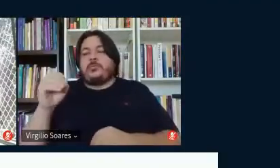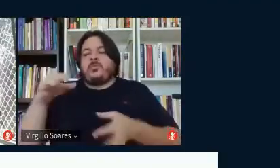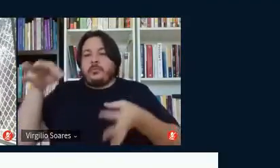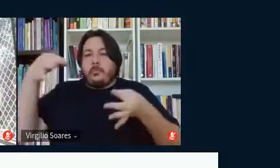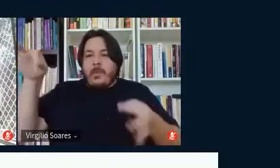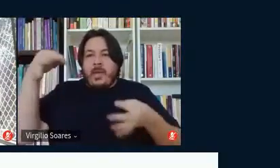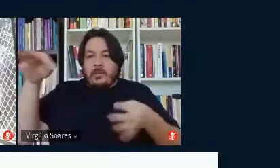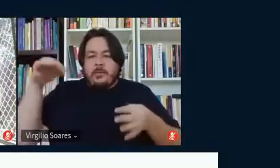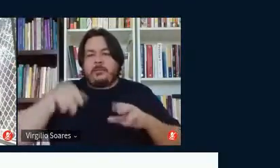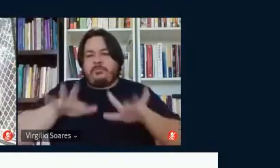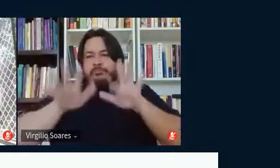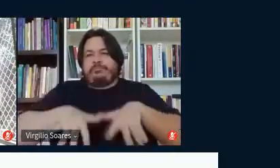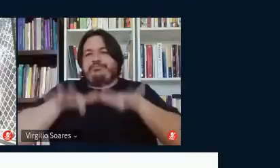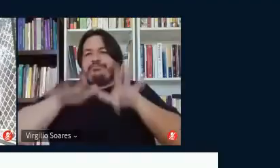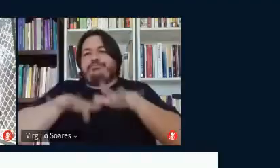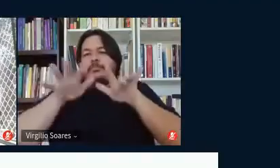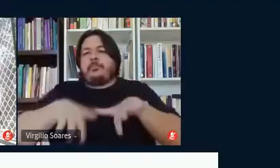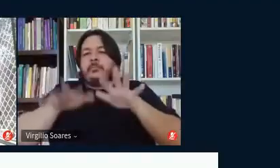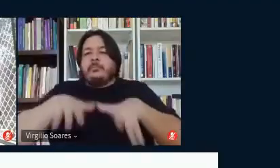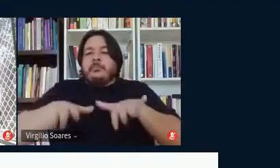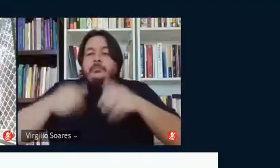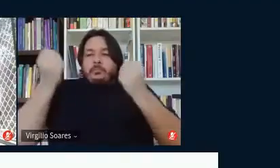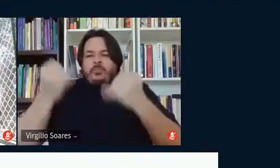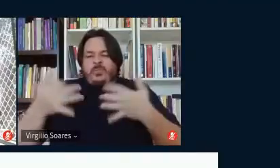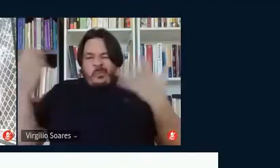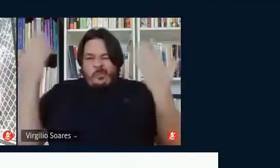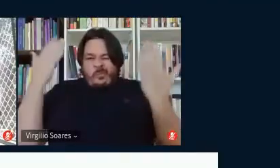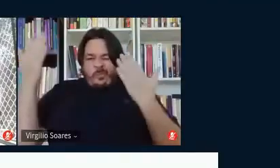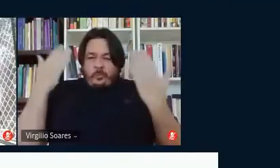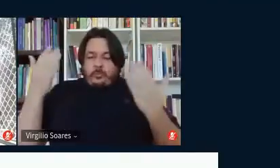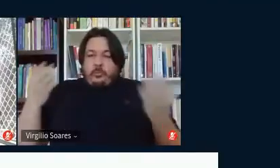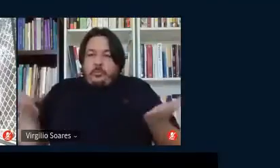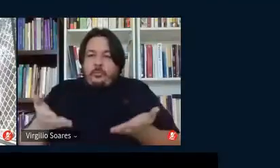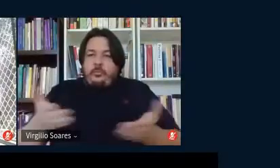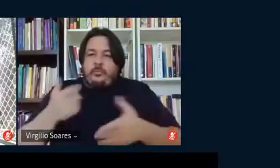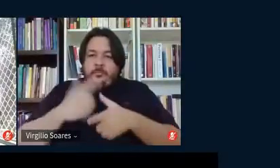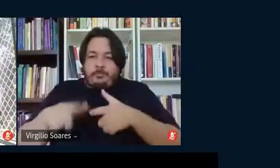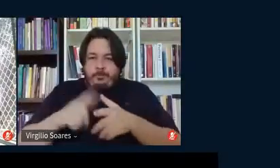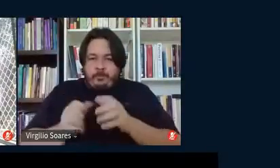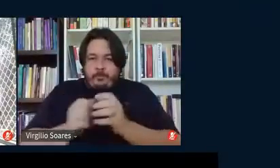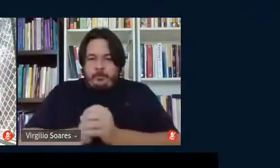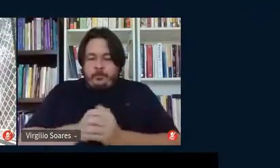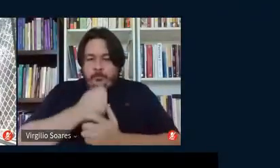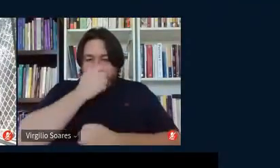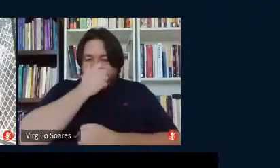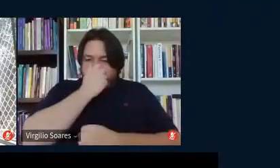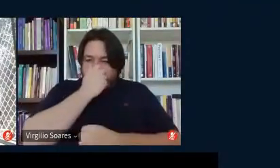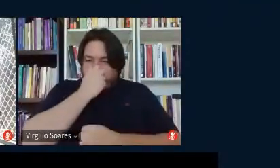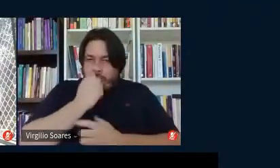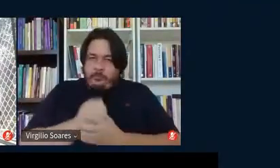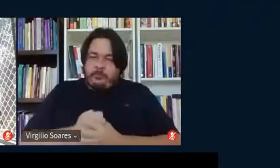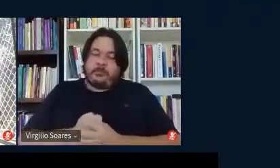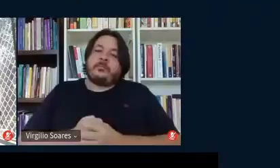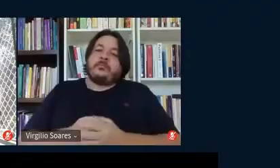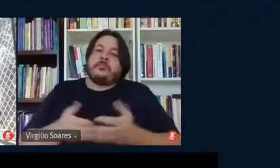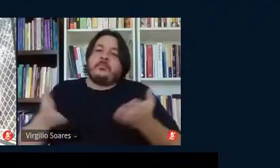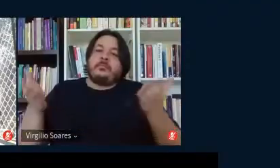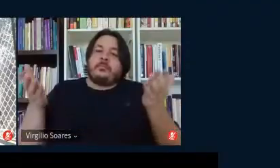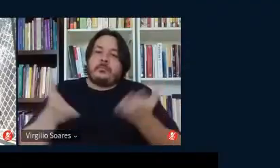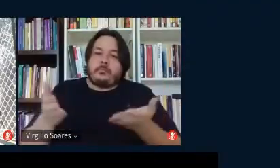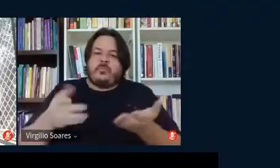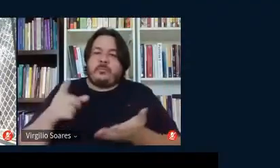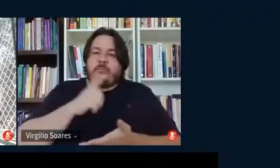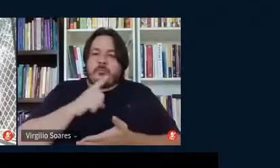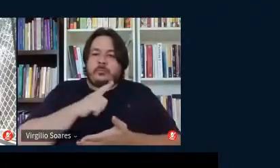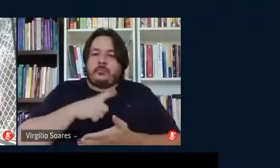comparar com a nossa situação atual. Pode passar, por favor. E nisso a gente já tem alguns primeiros comentários,